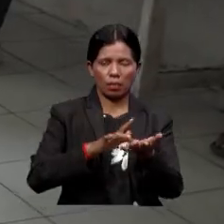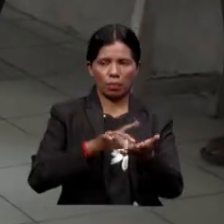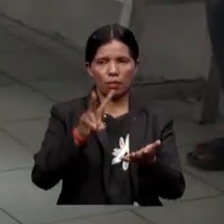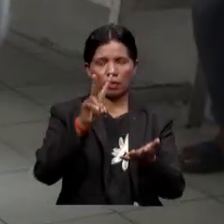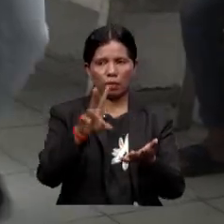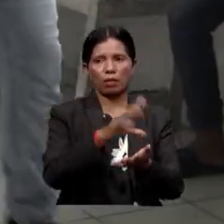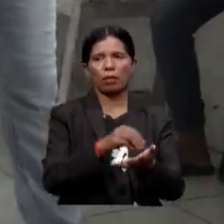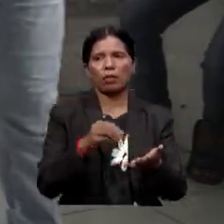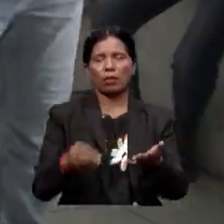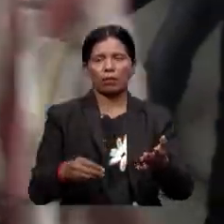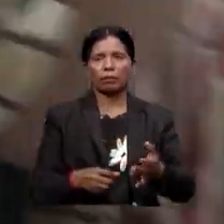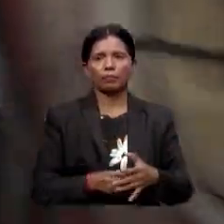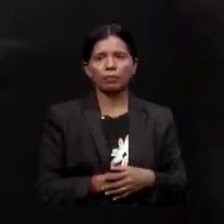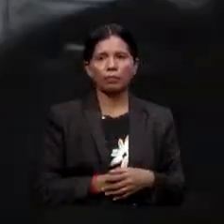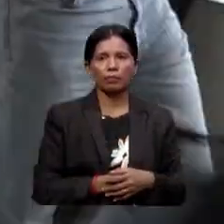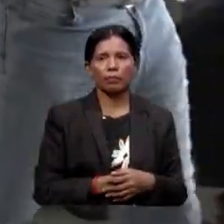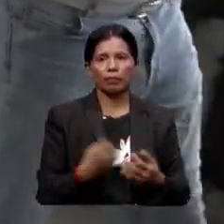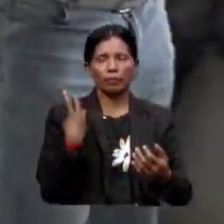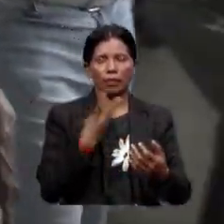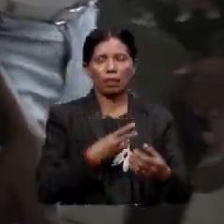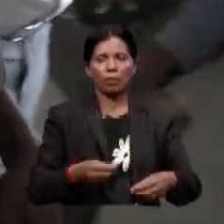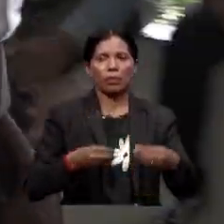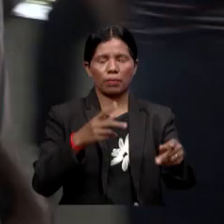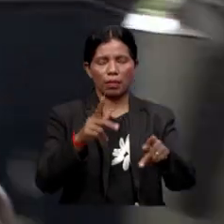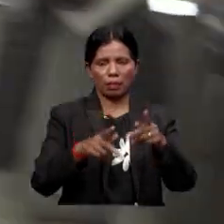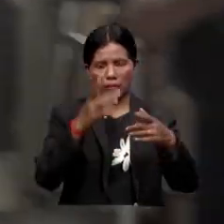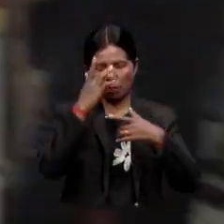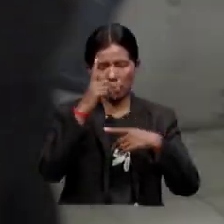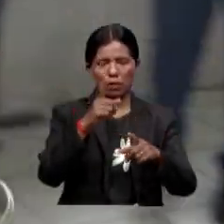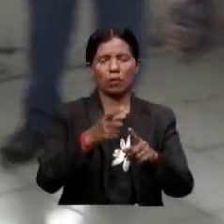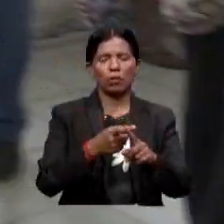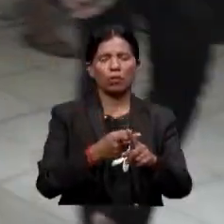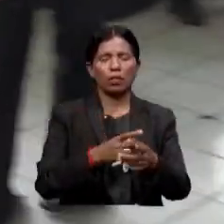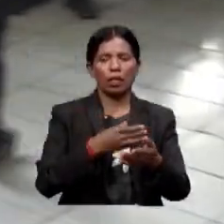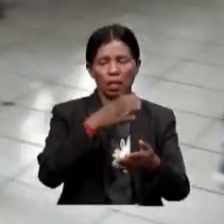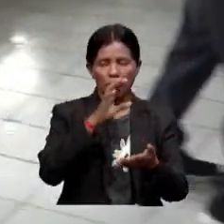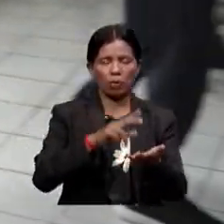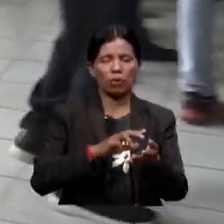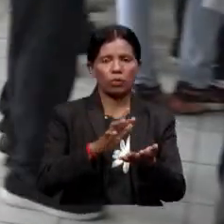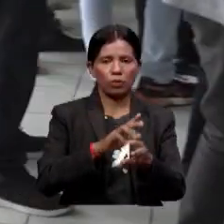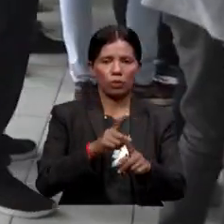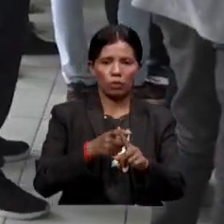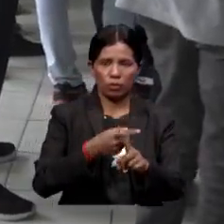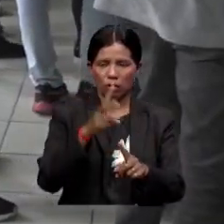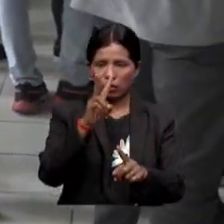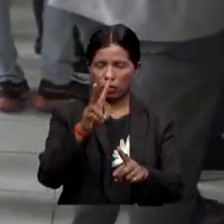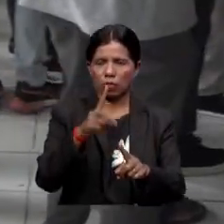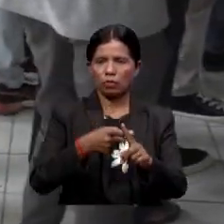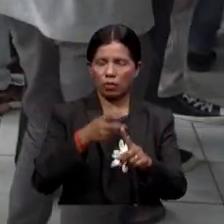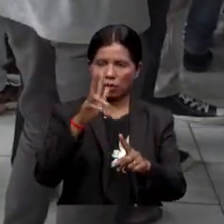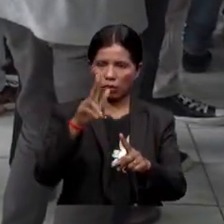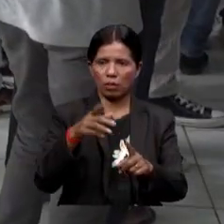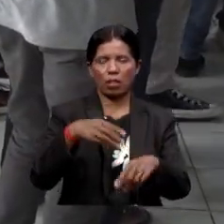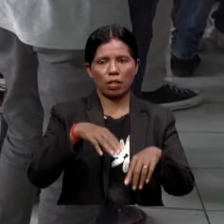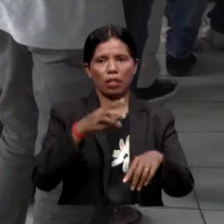to terasasin. Ane ami fova paciente hemo durante fulan rua ate fulan tolu. Mai be durante nyo hemo ai